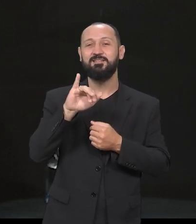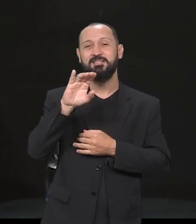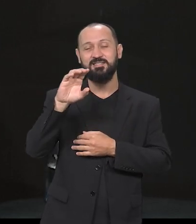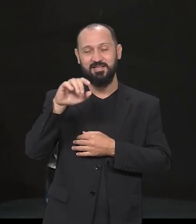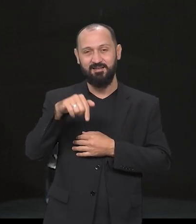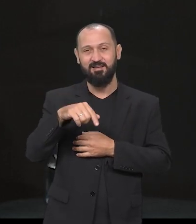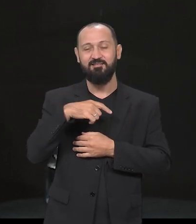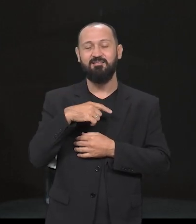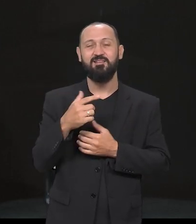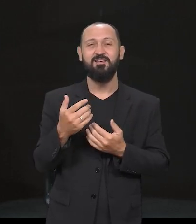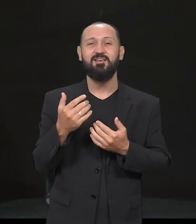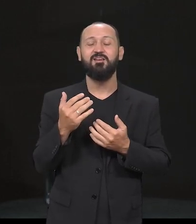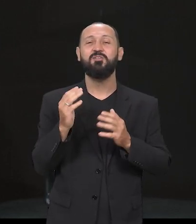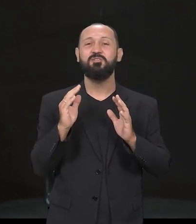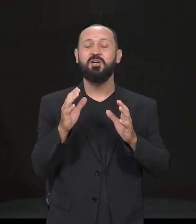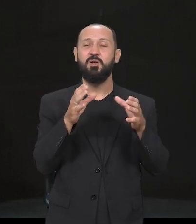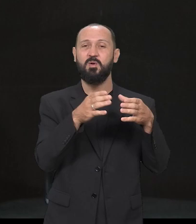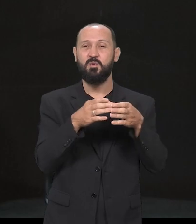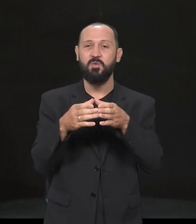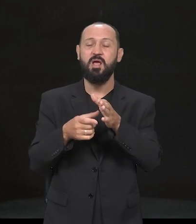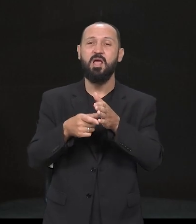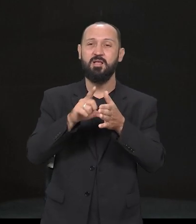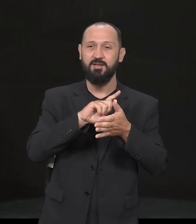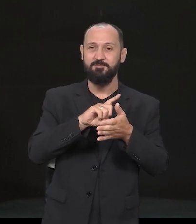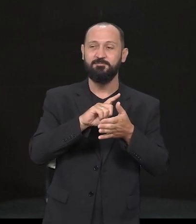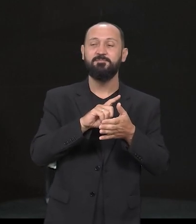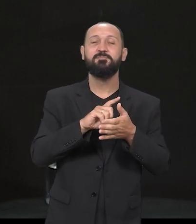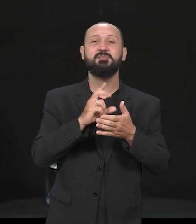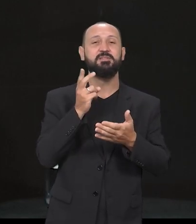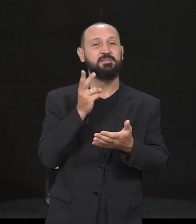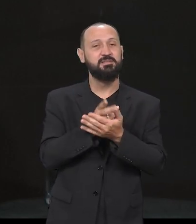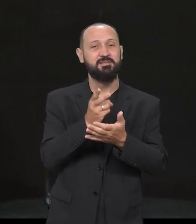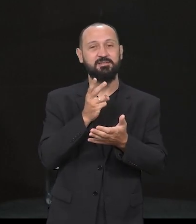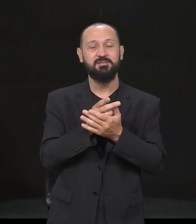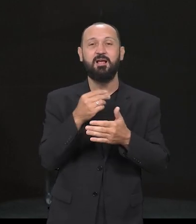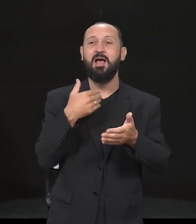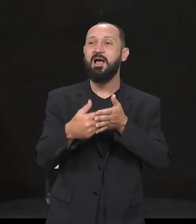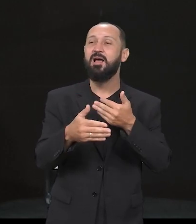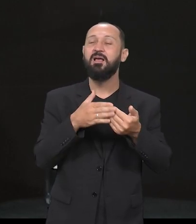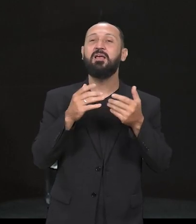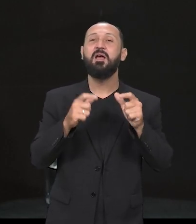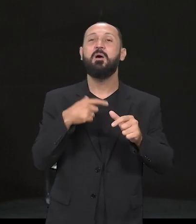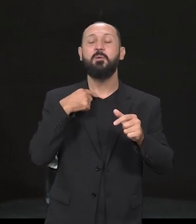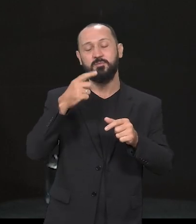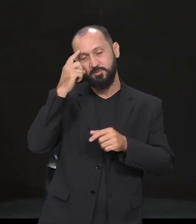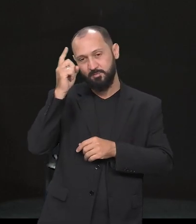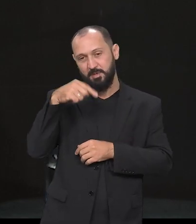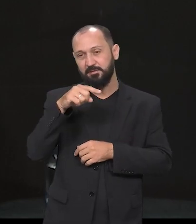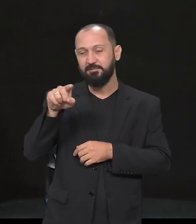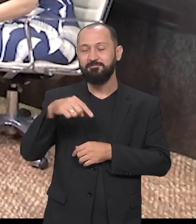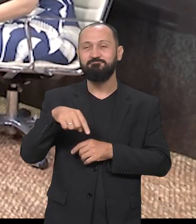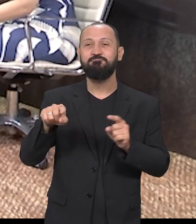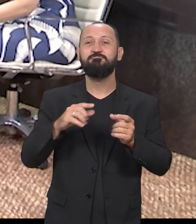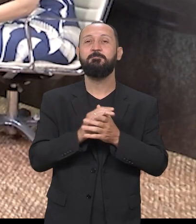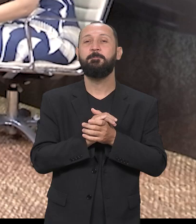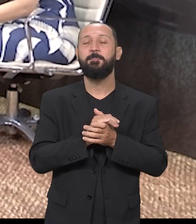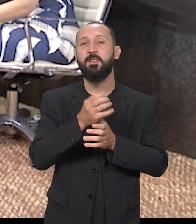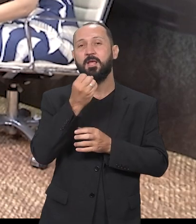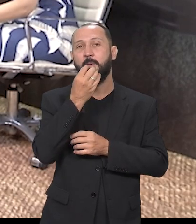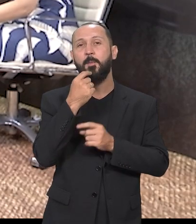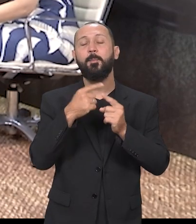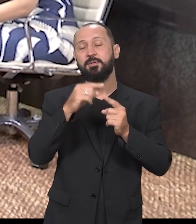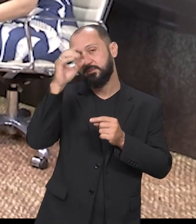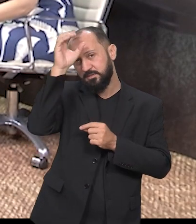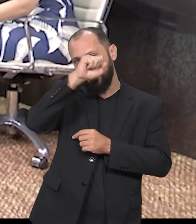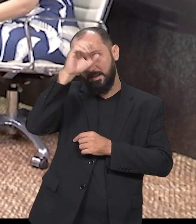IC em Campo Grande, eu era da turma anterior, então a gente sempre vai onde é designado, né? E é bom, né,